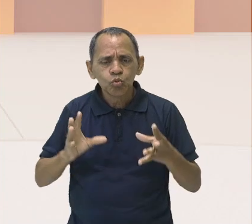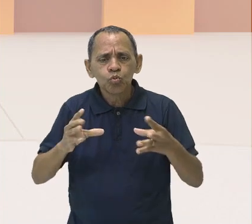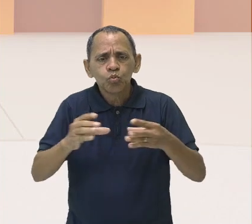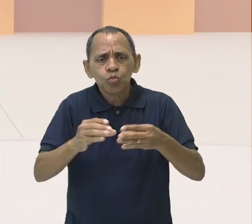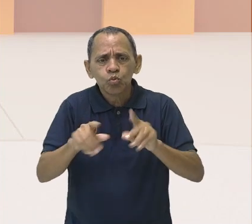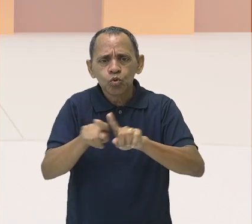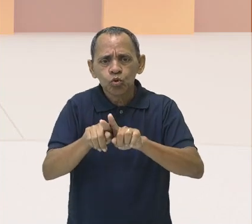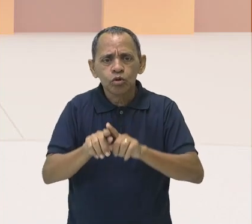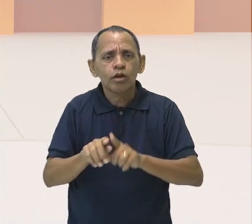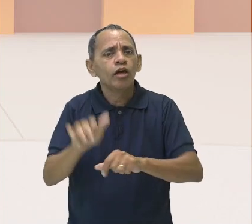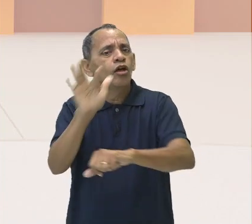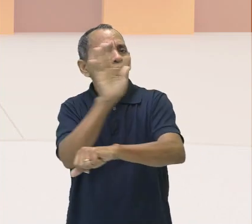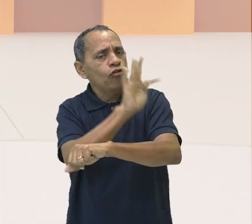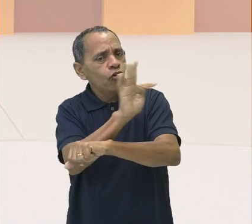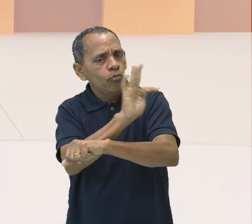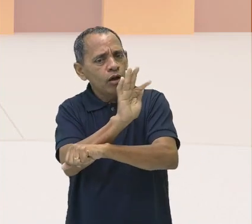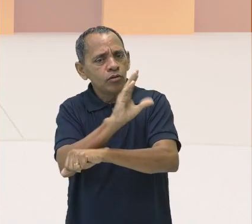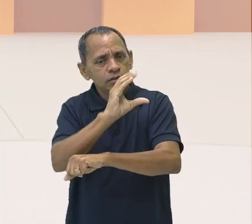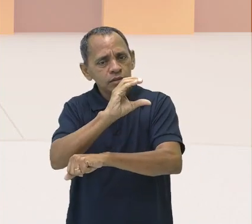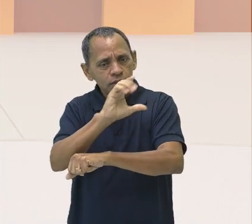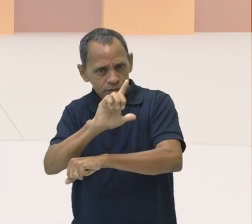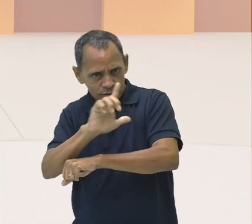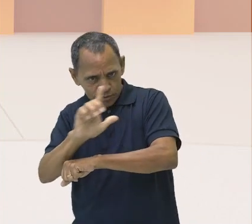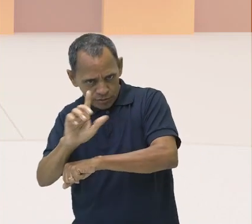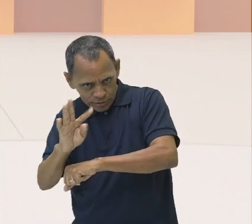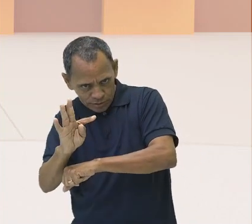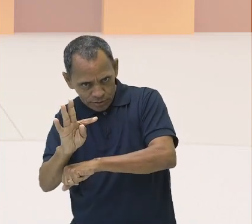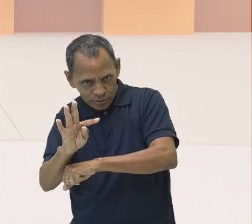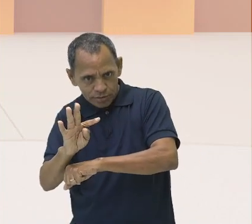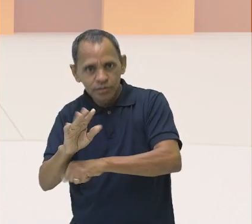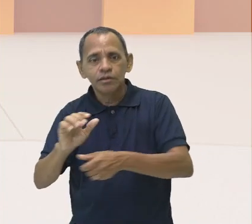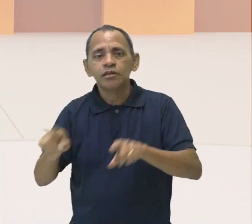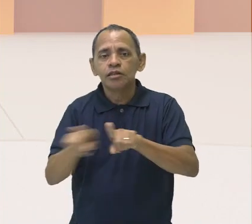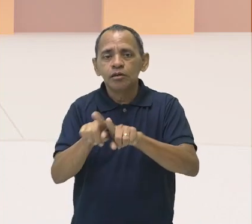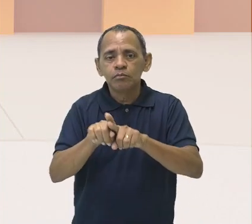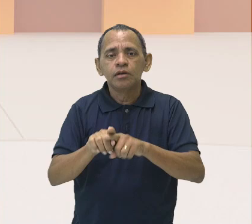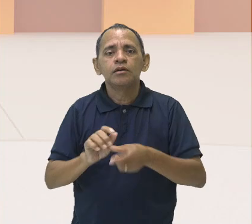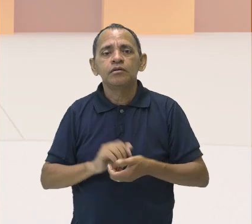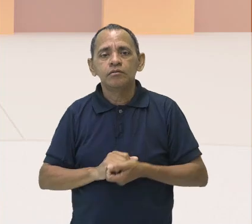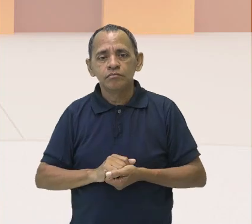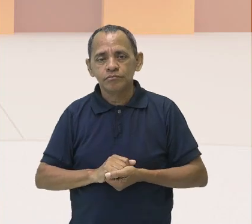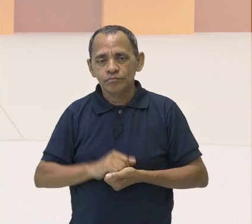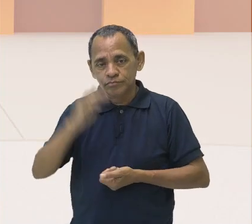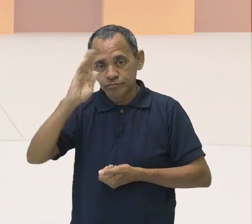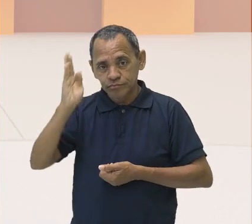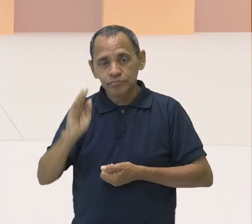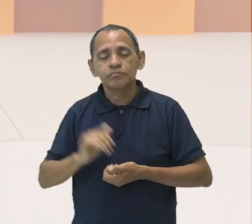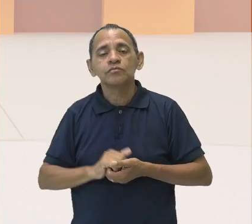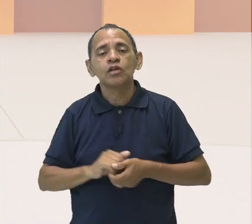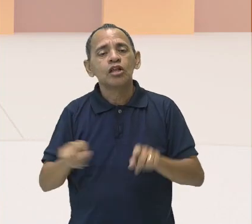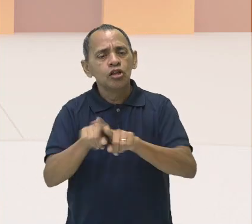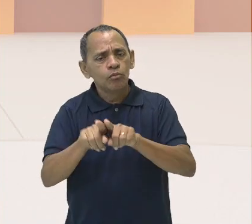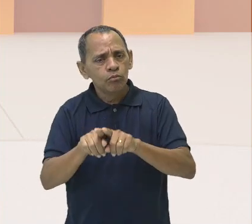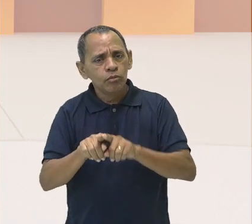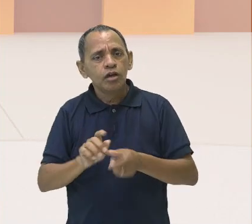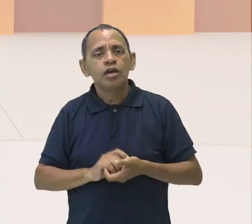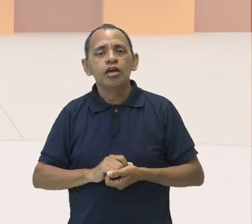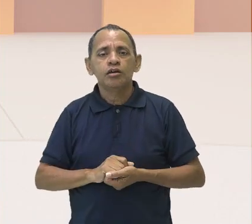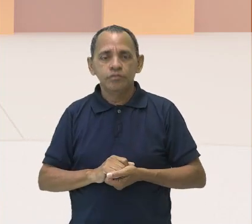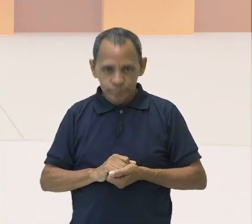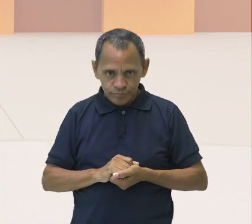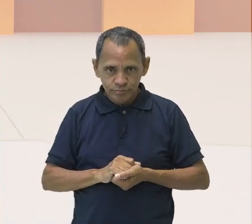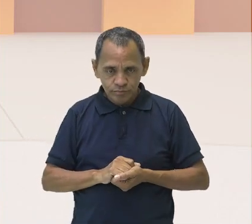o emprego formal, de CLT, no caso aqui do Brasil, a questão da informalidade, que tem uma série de situações, pessoas